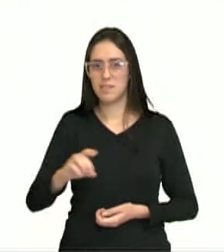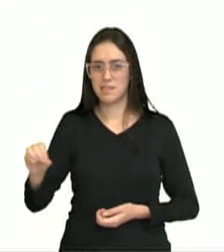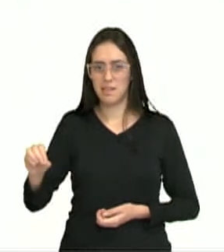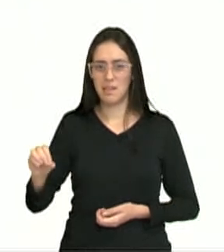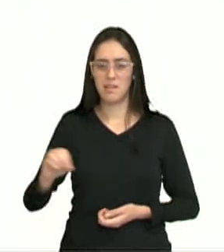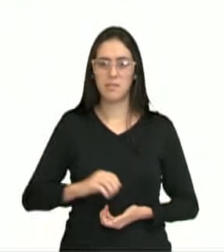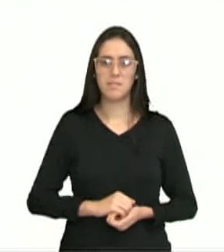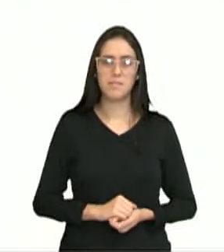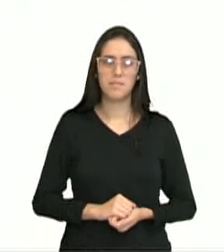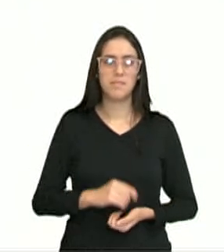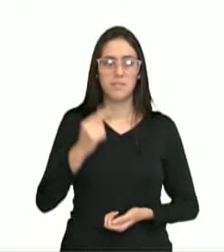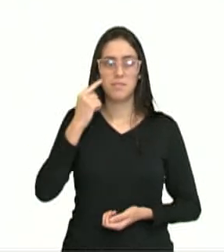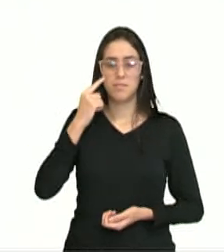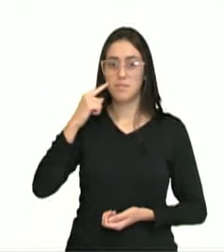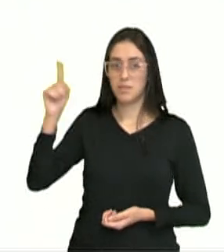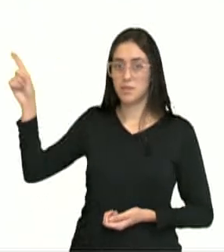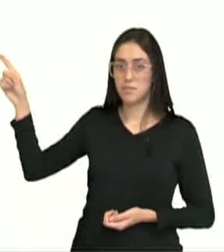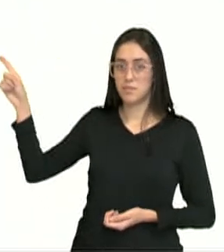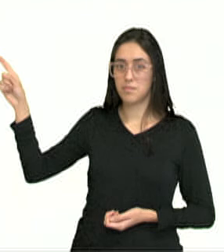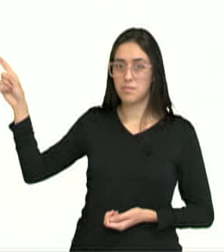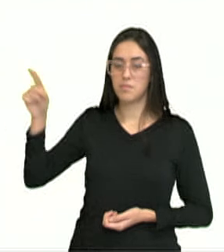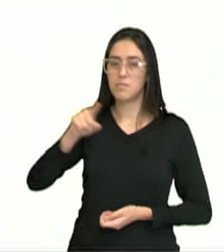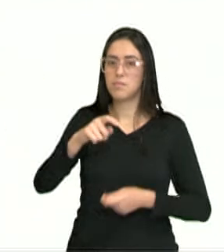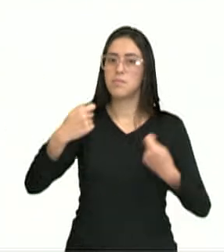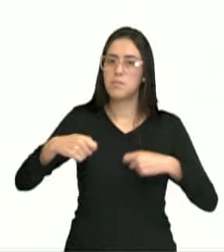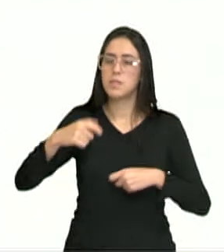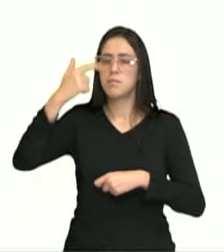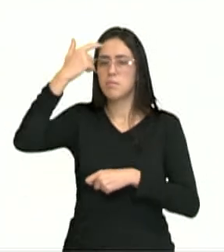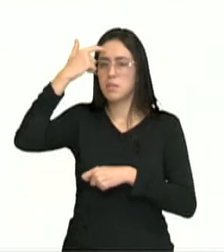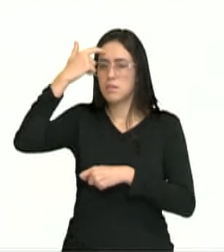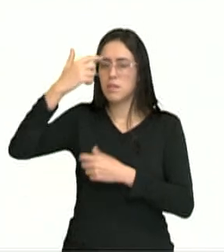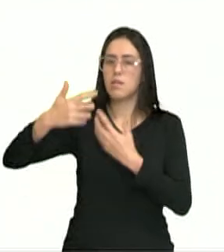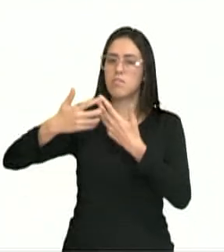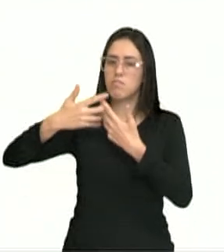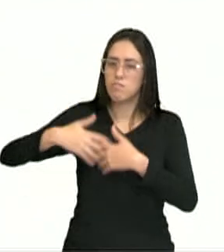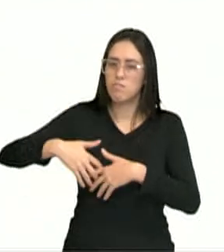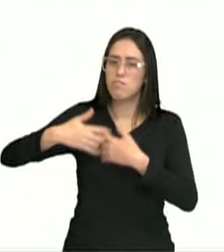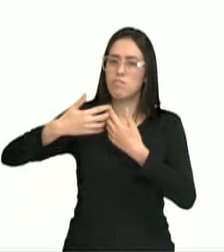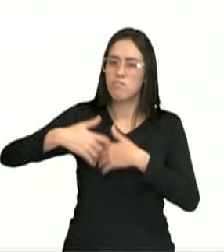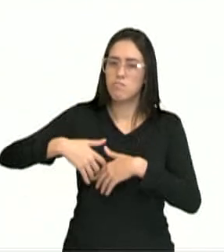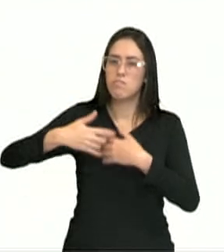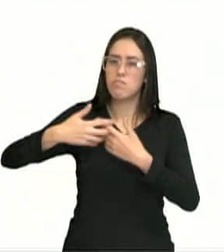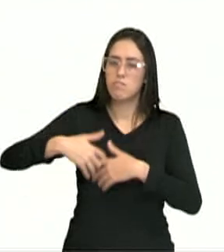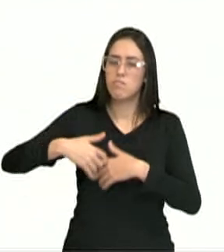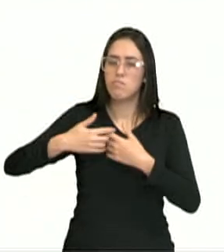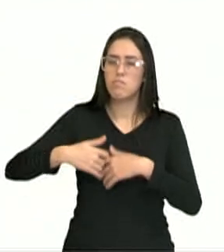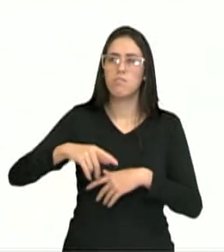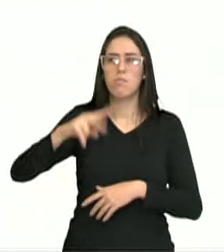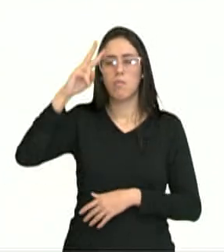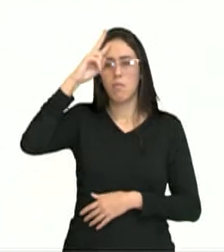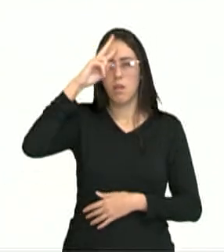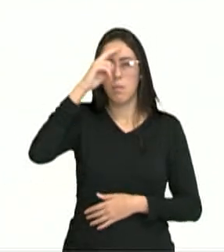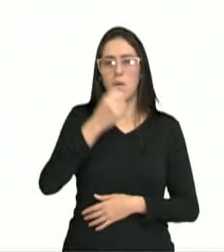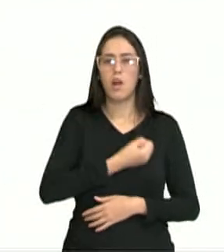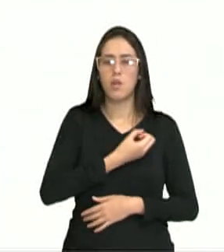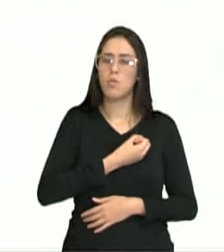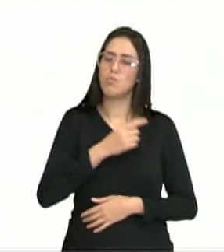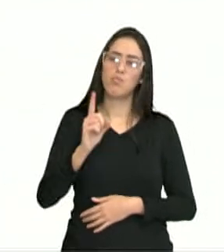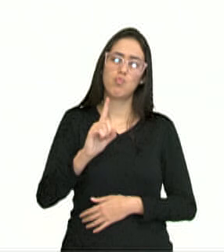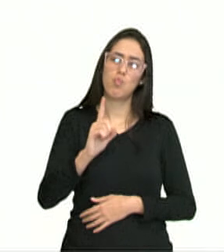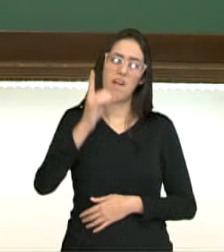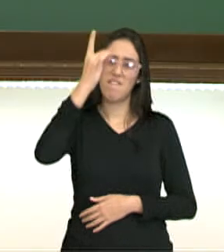100º. Aqui vocês vão ter que parar um pouquinho, raciocinar, pensar, retoma esses numerais Não é tão fácil